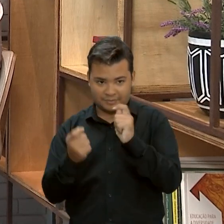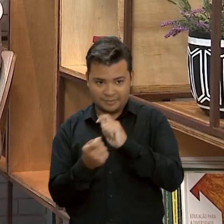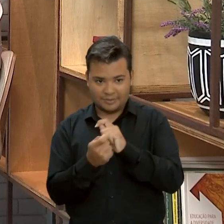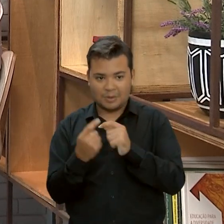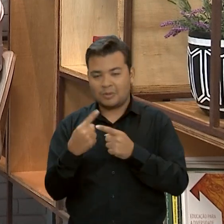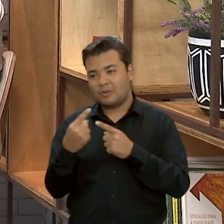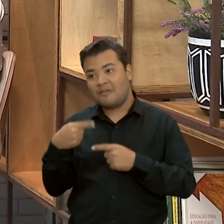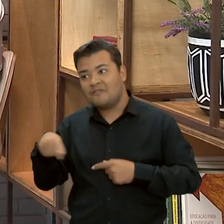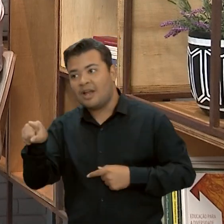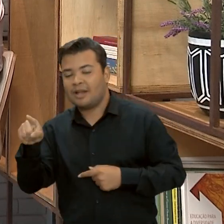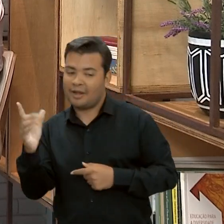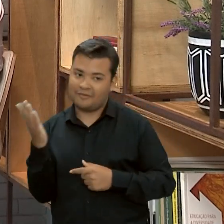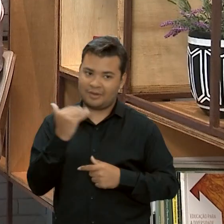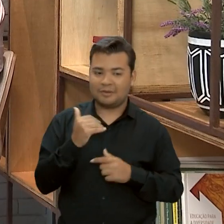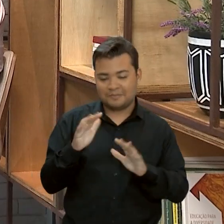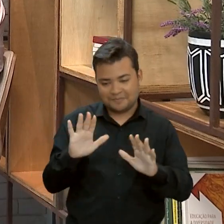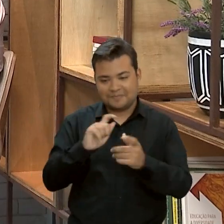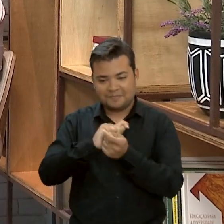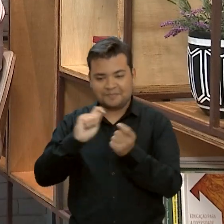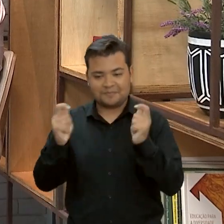vem.